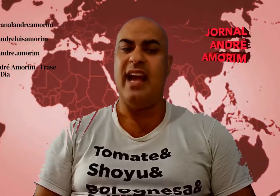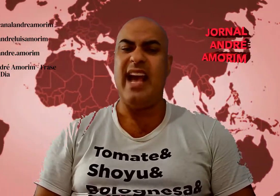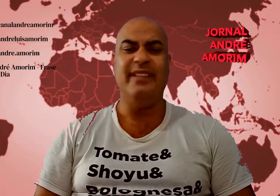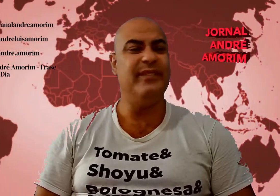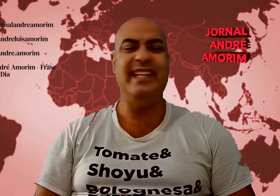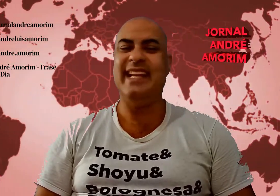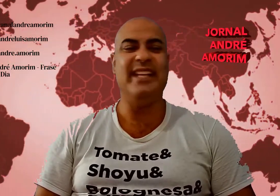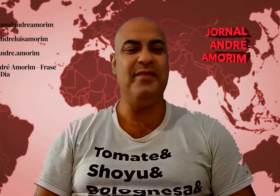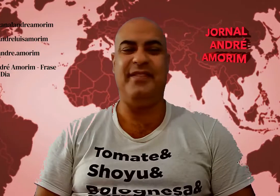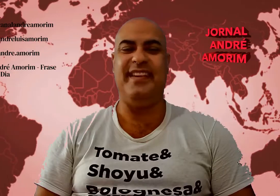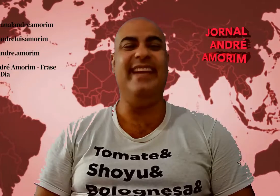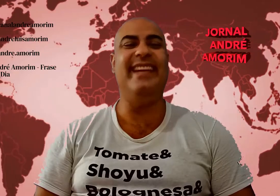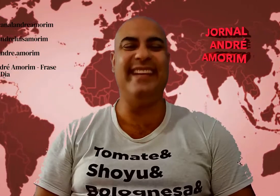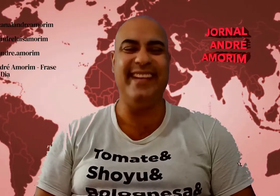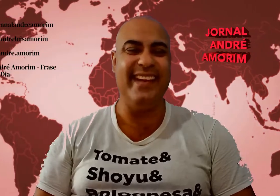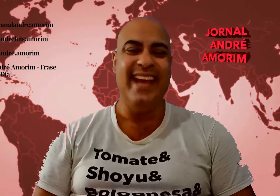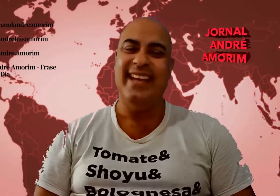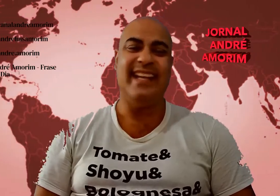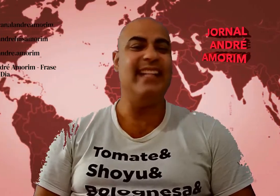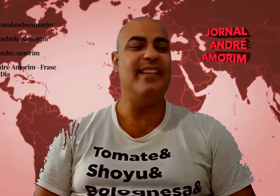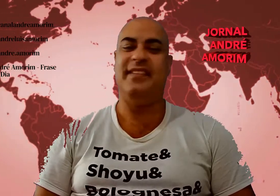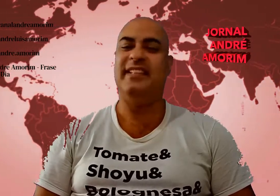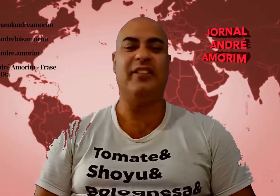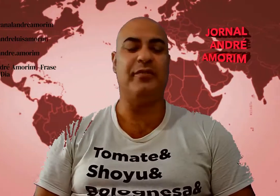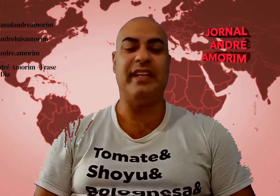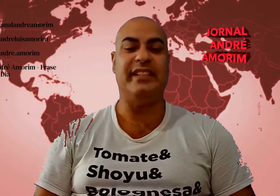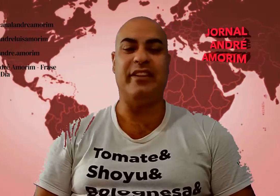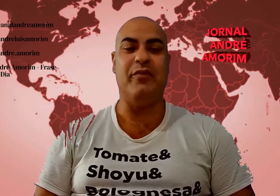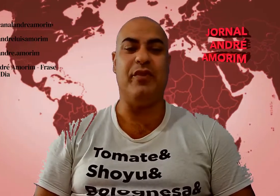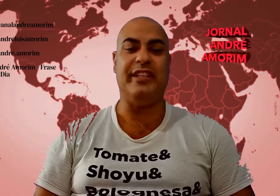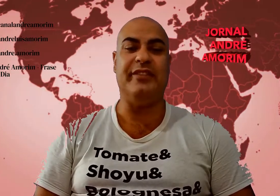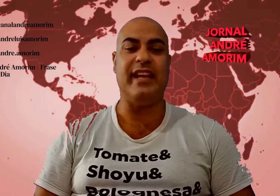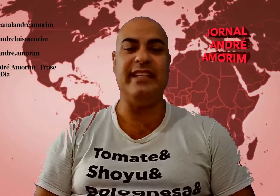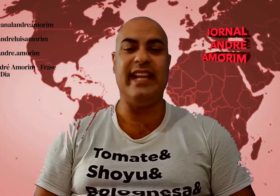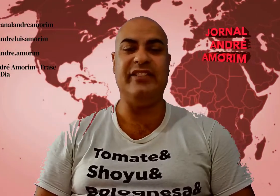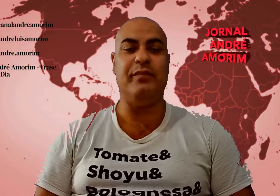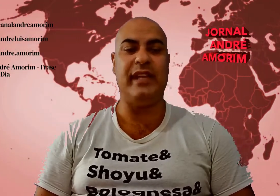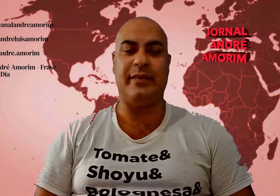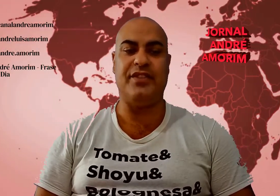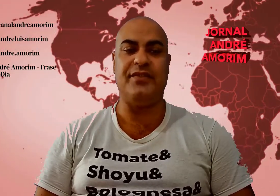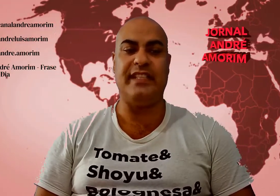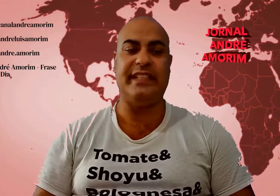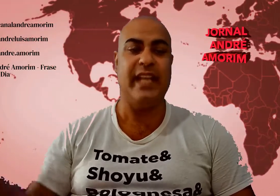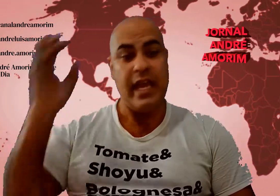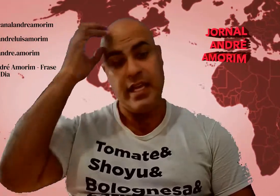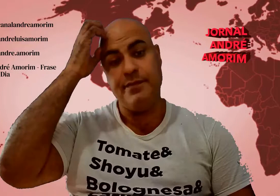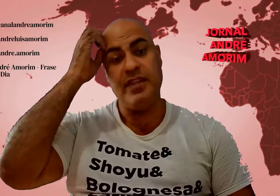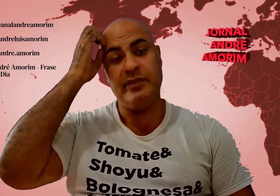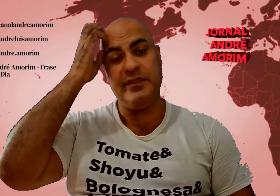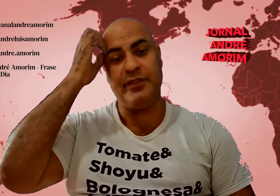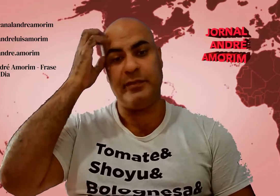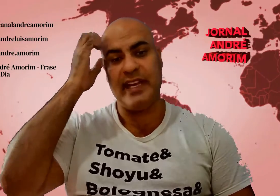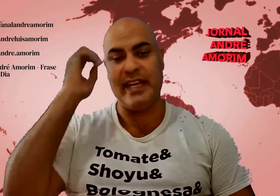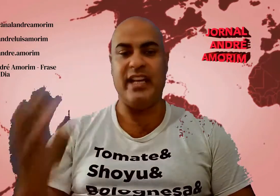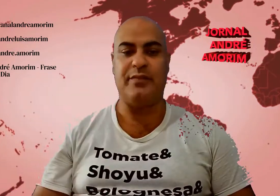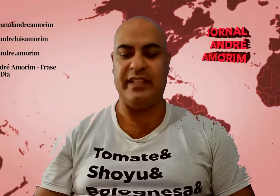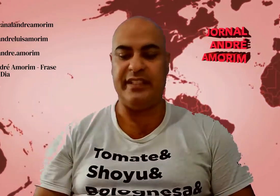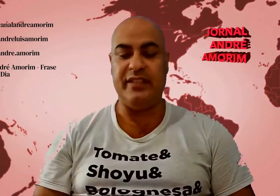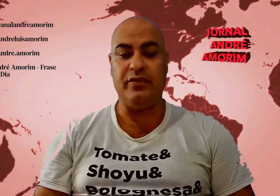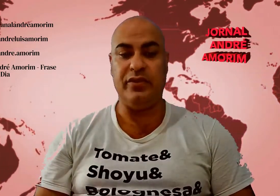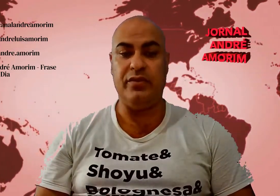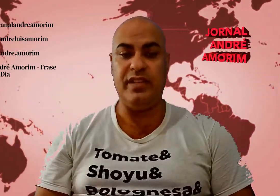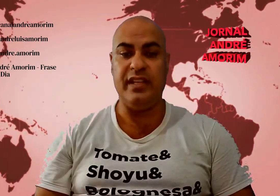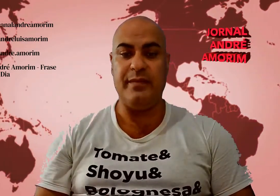RK. Ah, não tem nada a ver. Nada a ver essa comparação, porque são realidades completamente diferentes. E mesmo se fosse uma